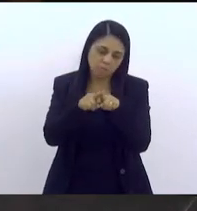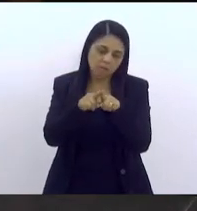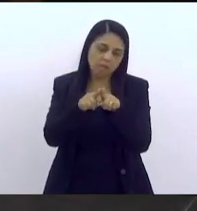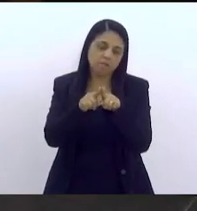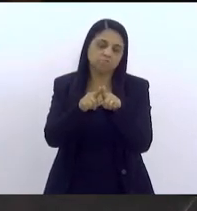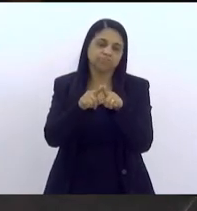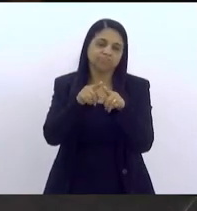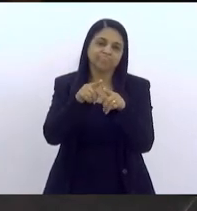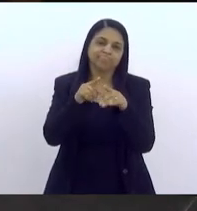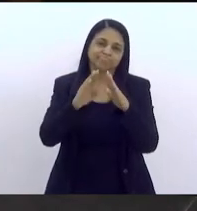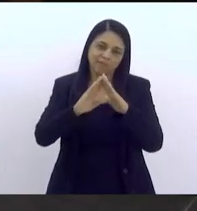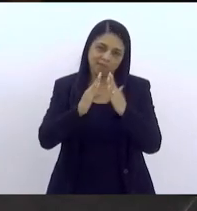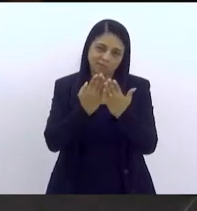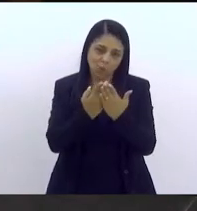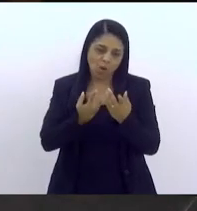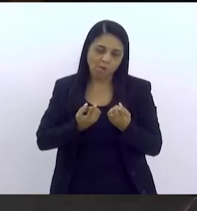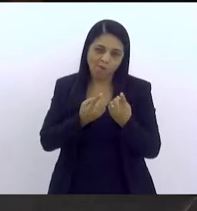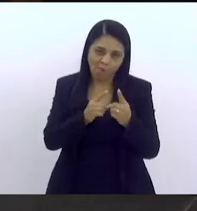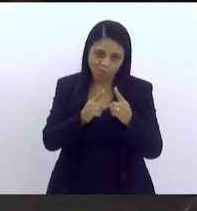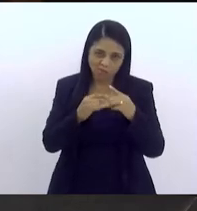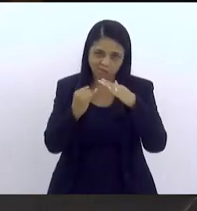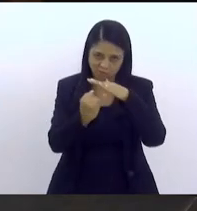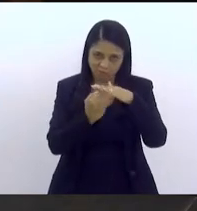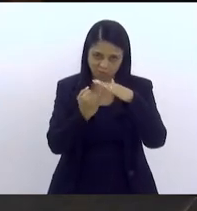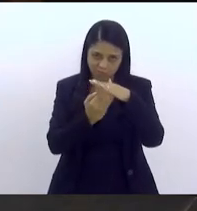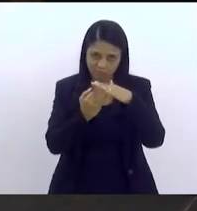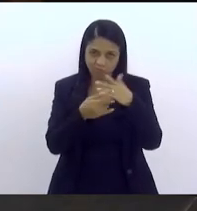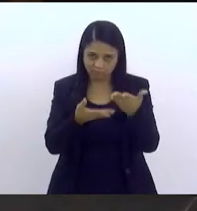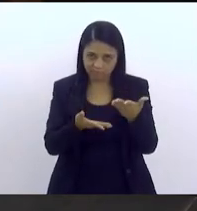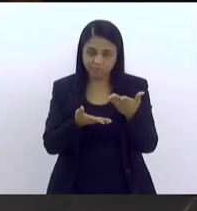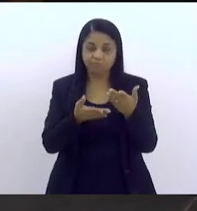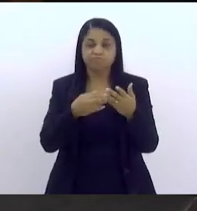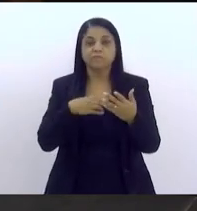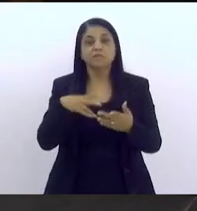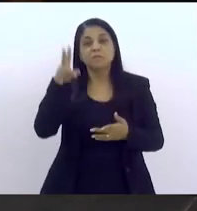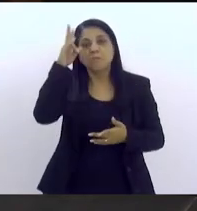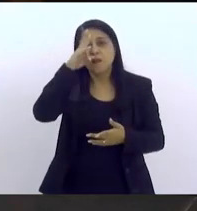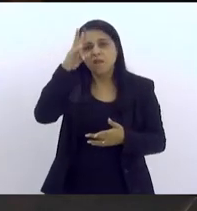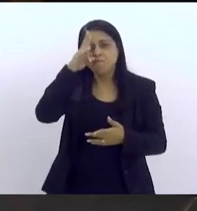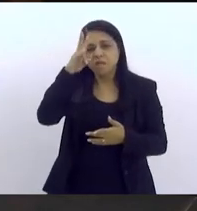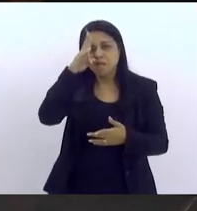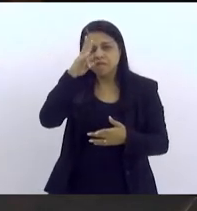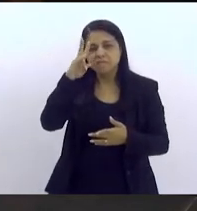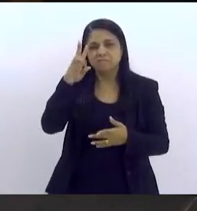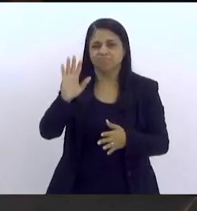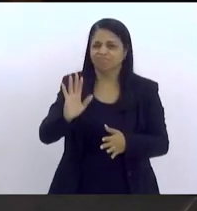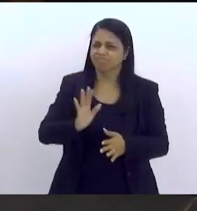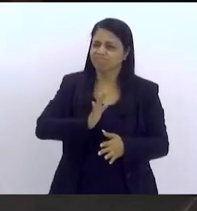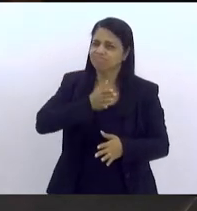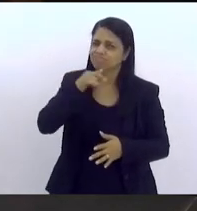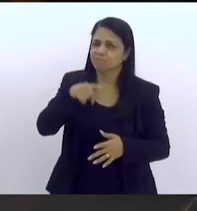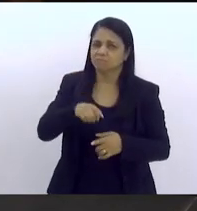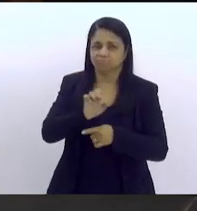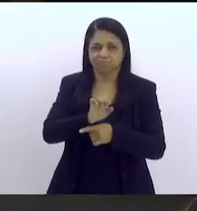instituição temos uma lembrança muito trágica no Rio de Janeiro